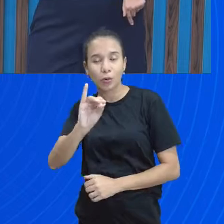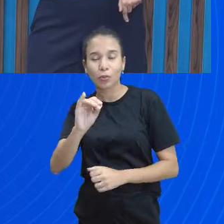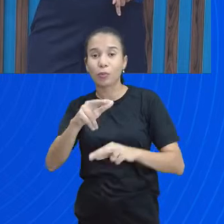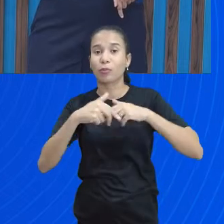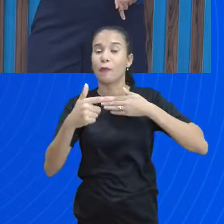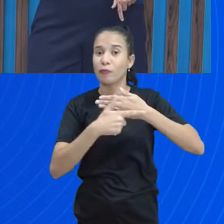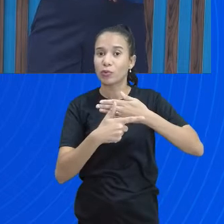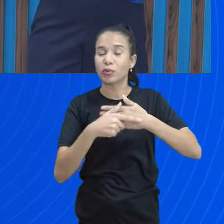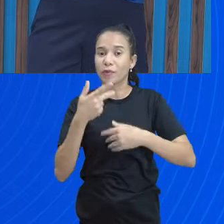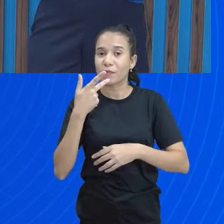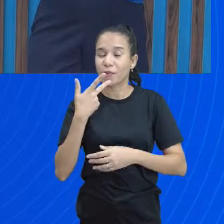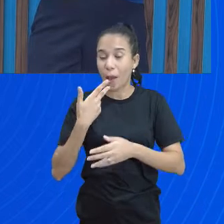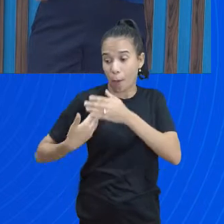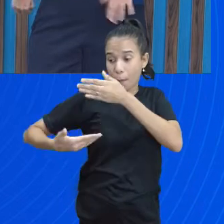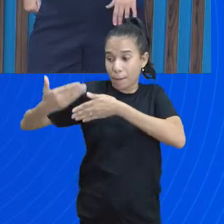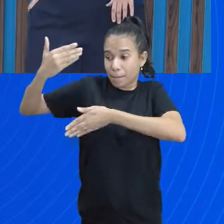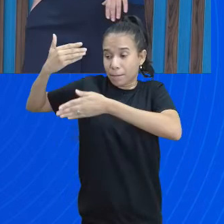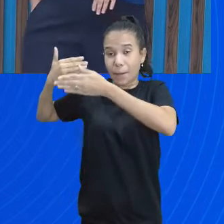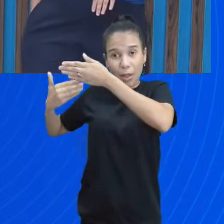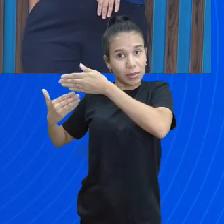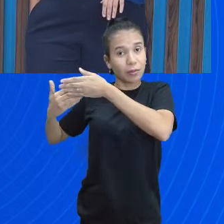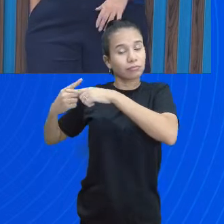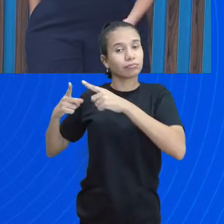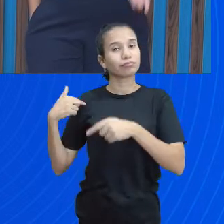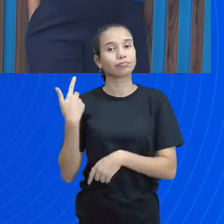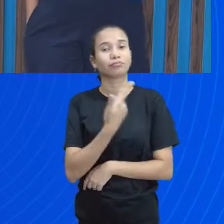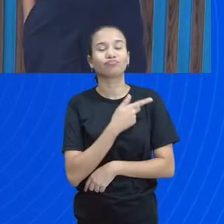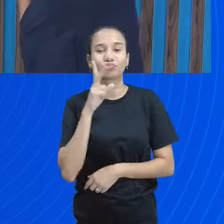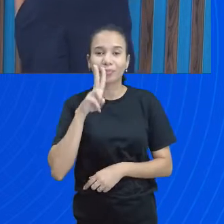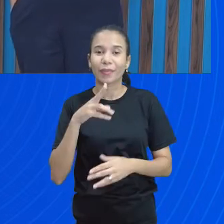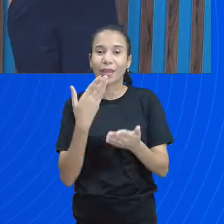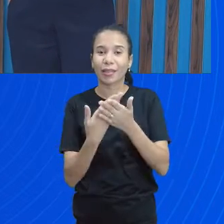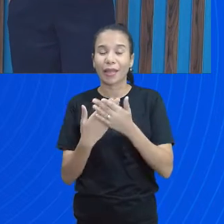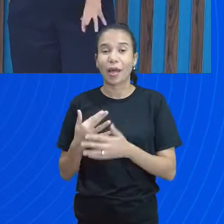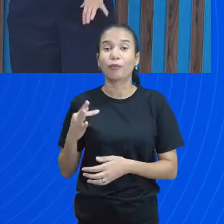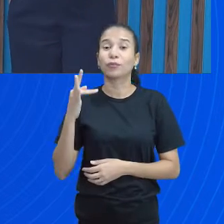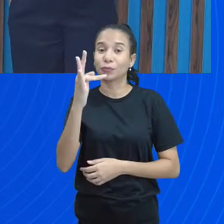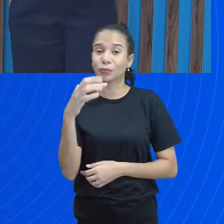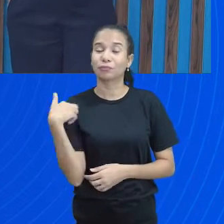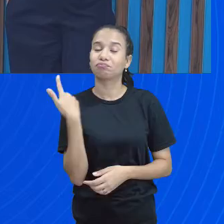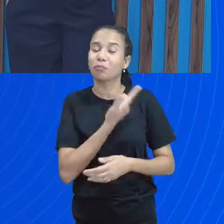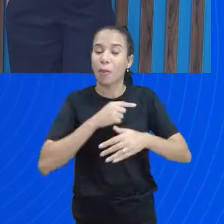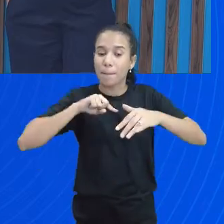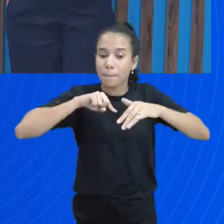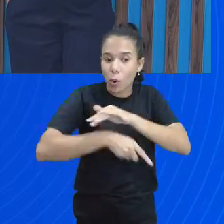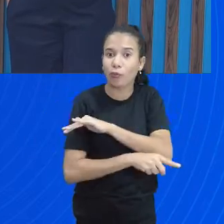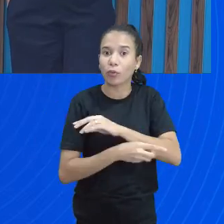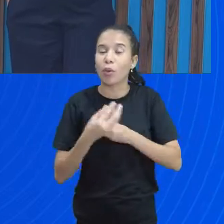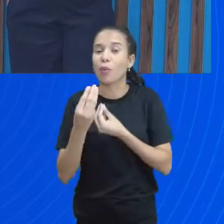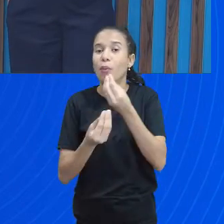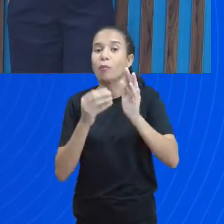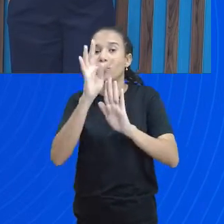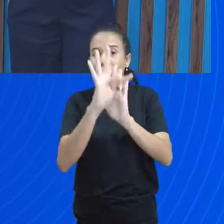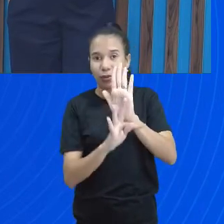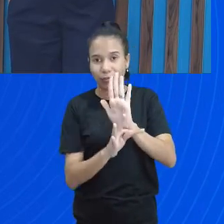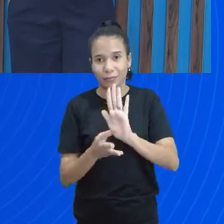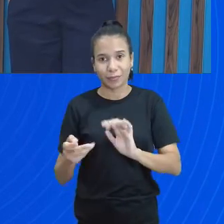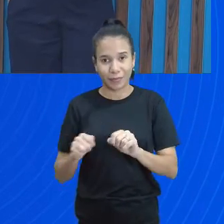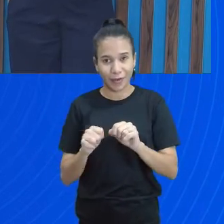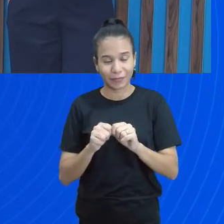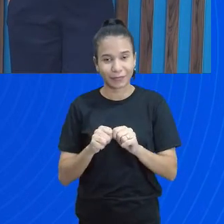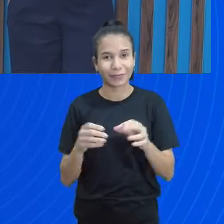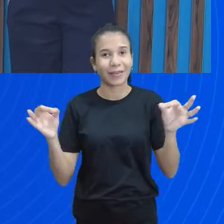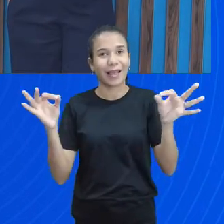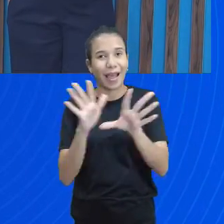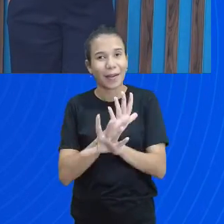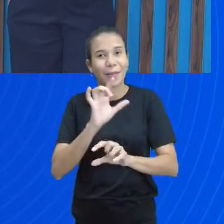no passado, né? Como a gente já viu. E aí, na próxima aula, a gente vai se aprofundar na produção desses textos. Para